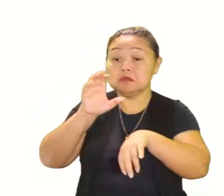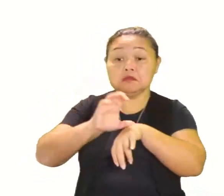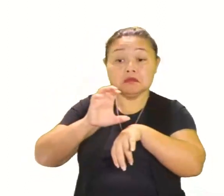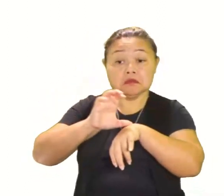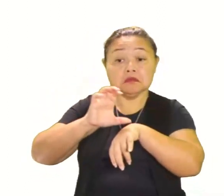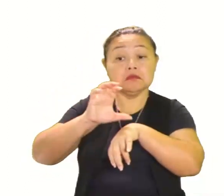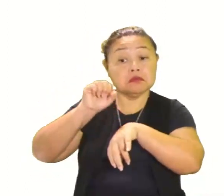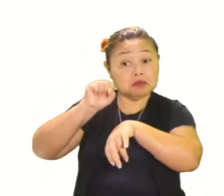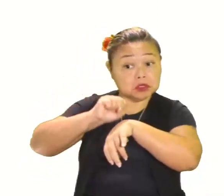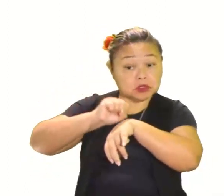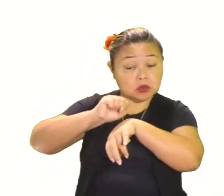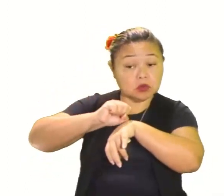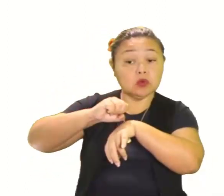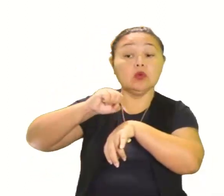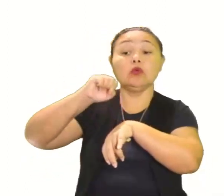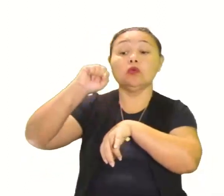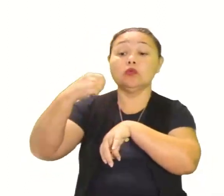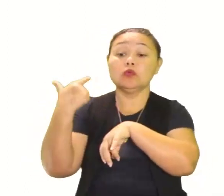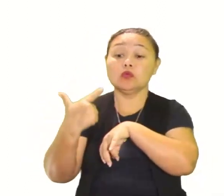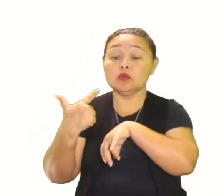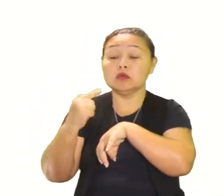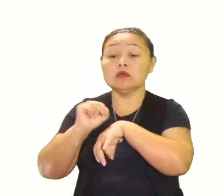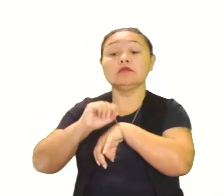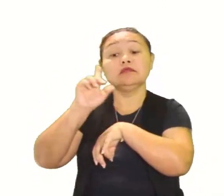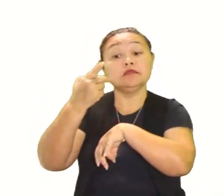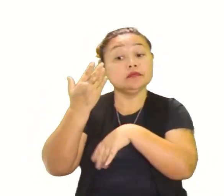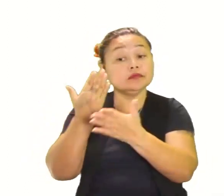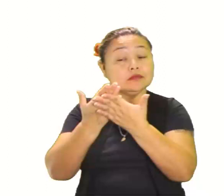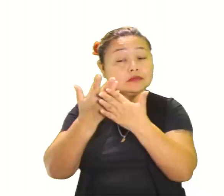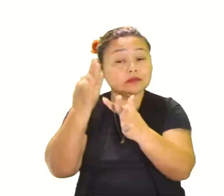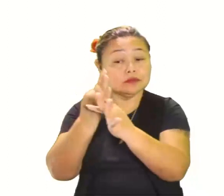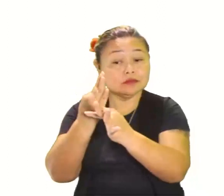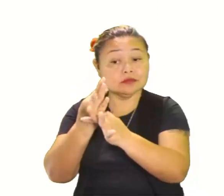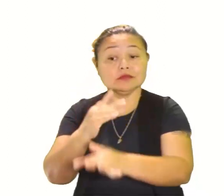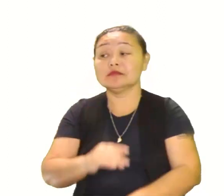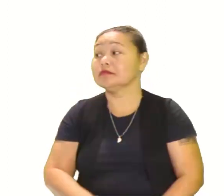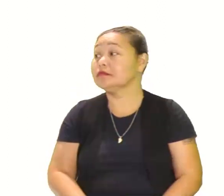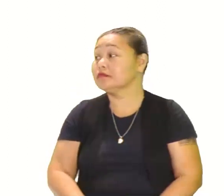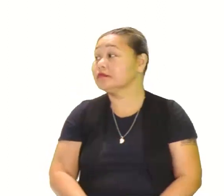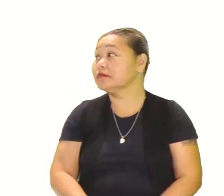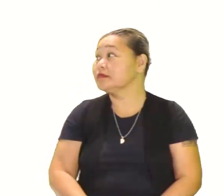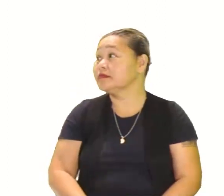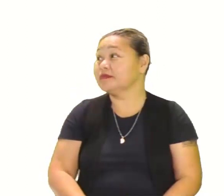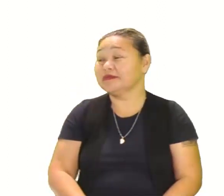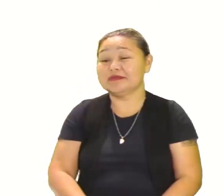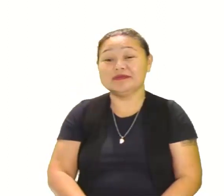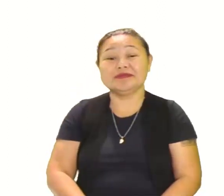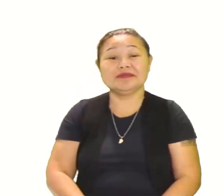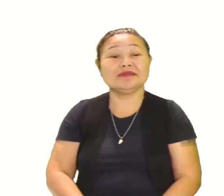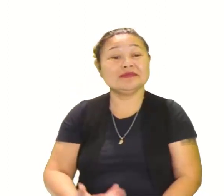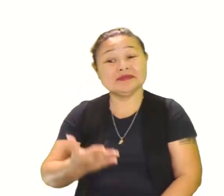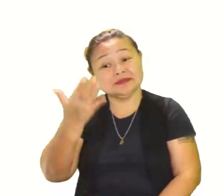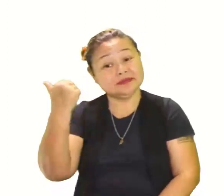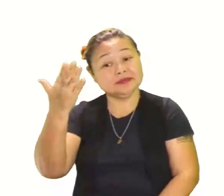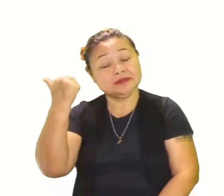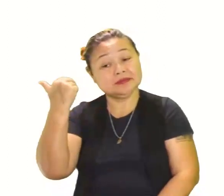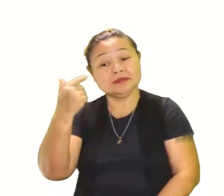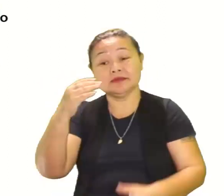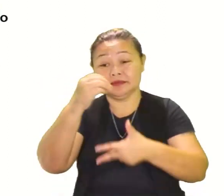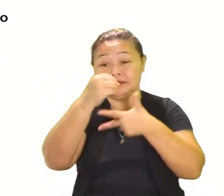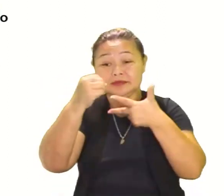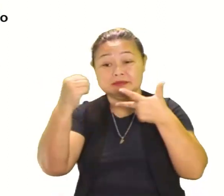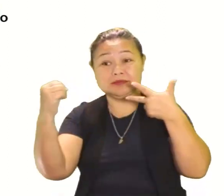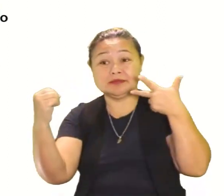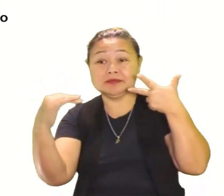ao quadrado. E que vocês vão ver na física. Ah... Vamos lá, se